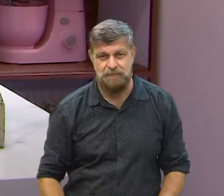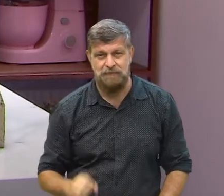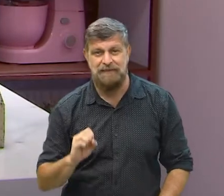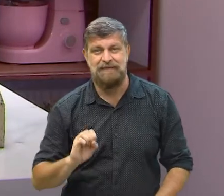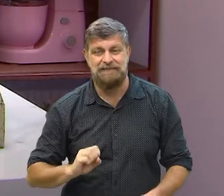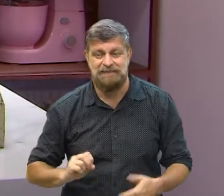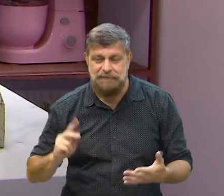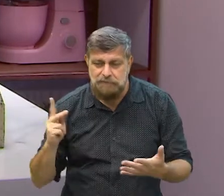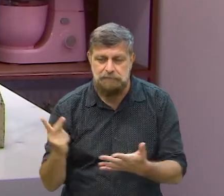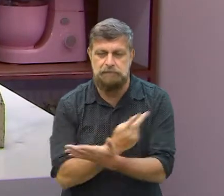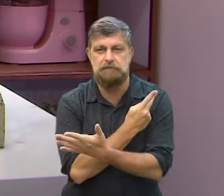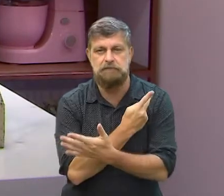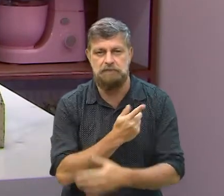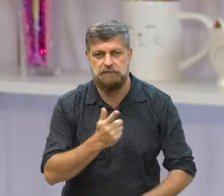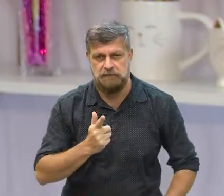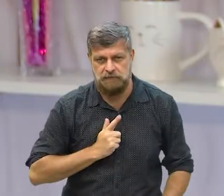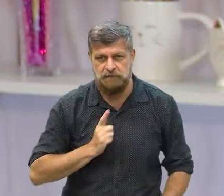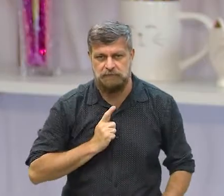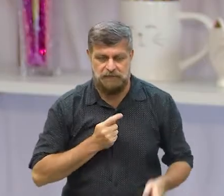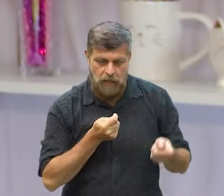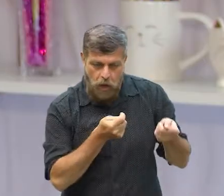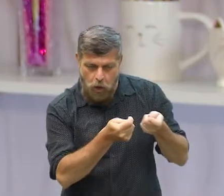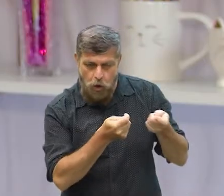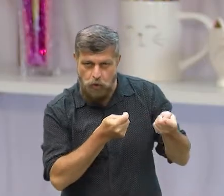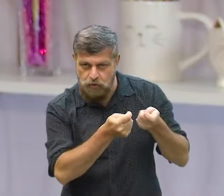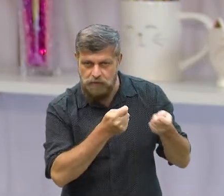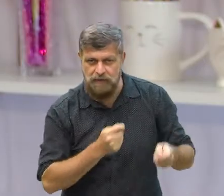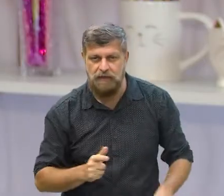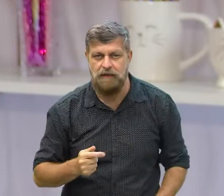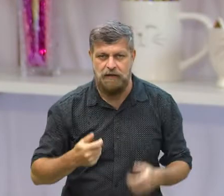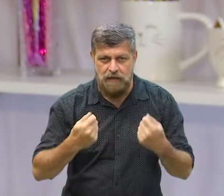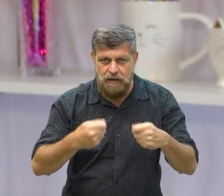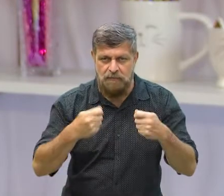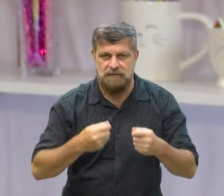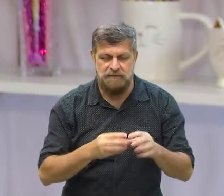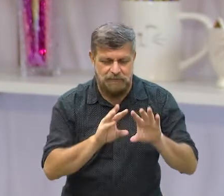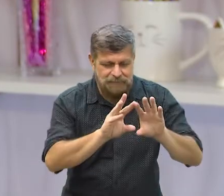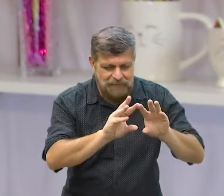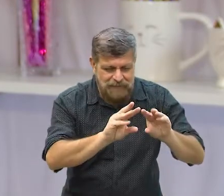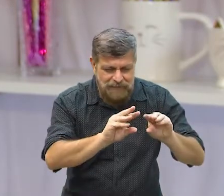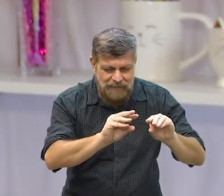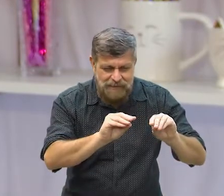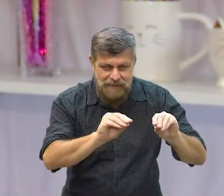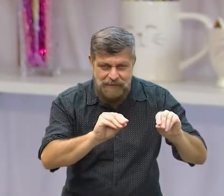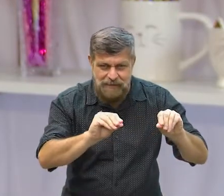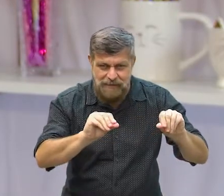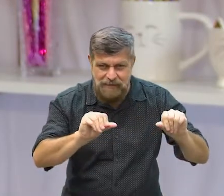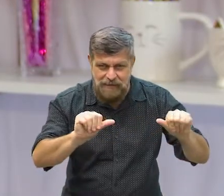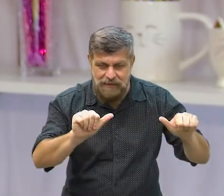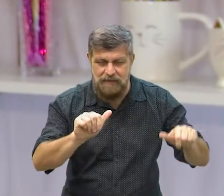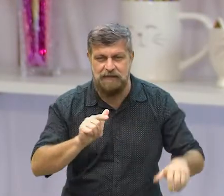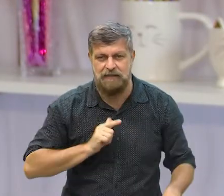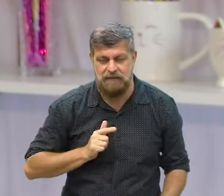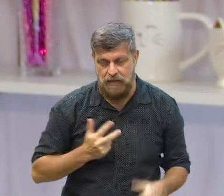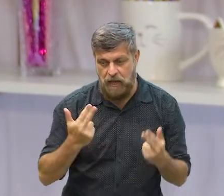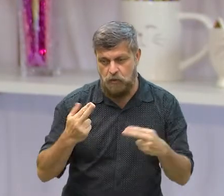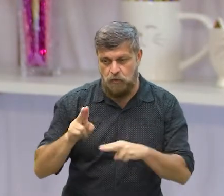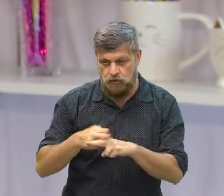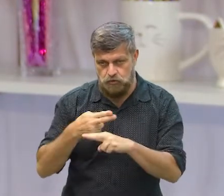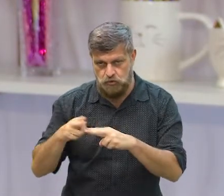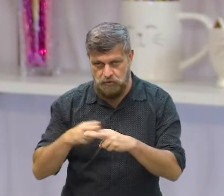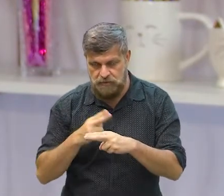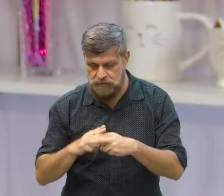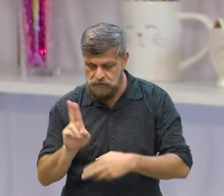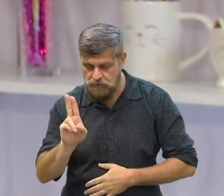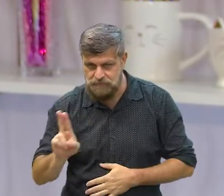ultrapasse, aí. Precisa fazer temperagem. Aí vai ter que derreter até a temperatura que se pede na embalagem do chocolate que está usando,